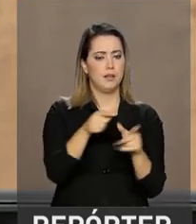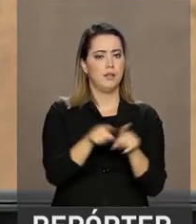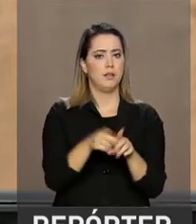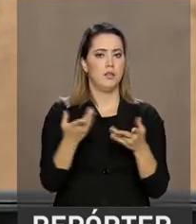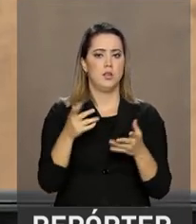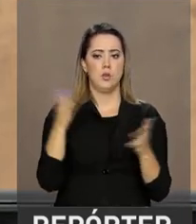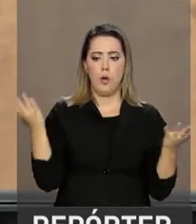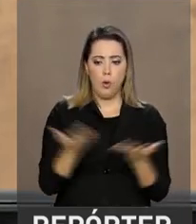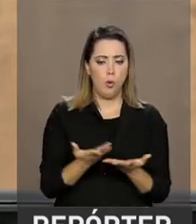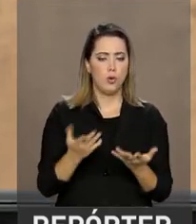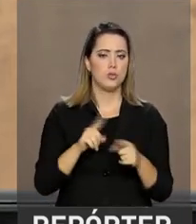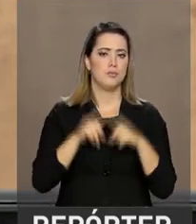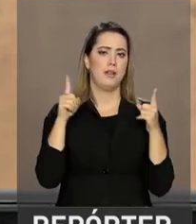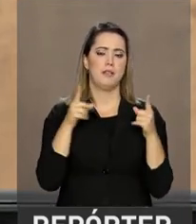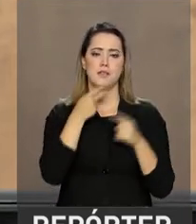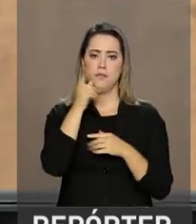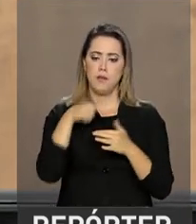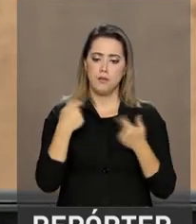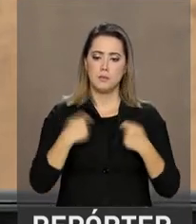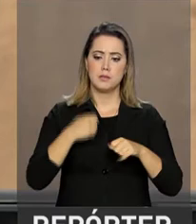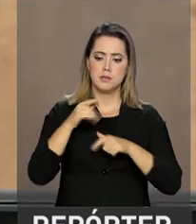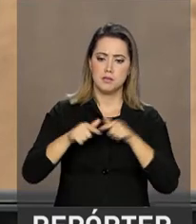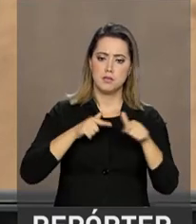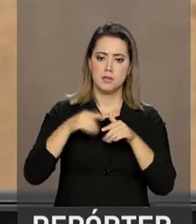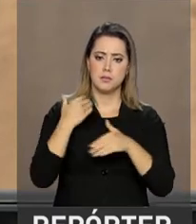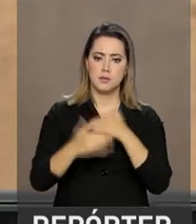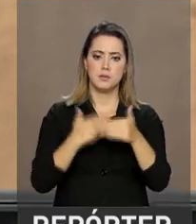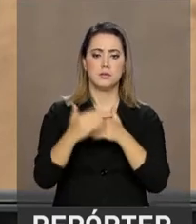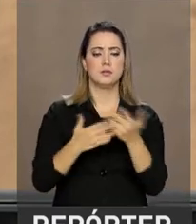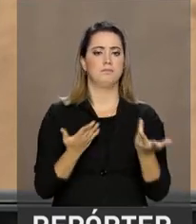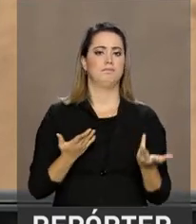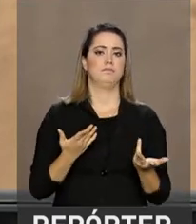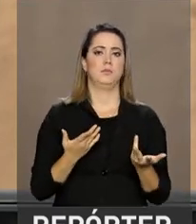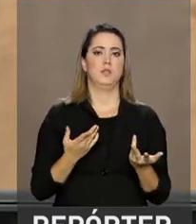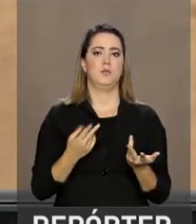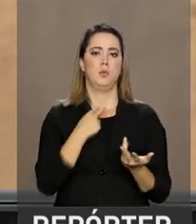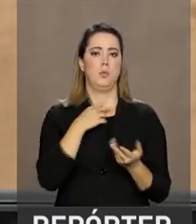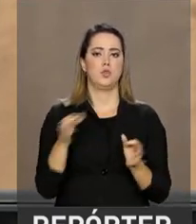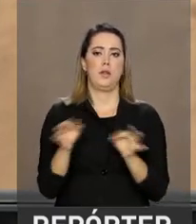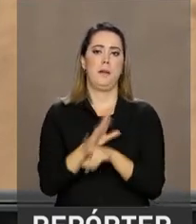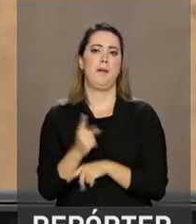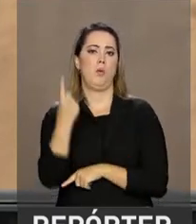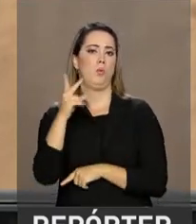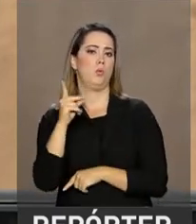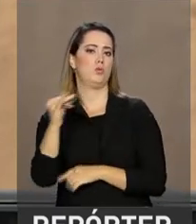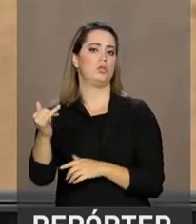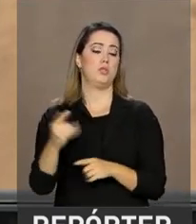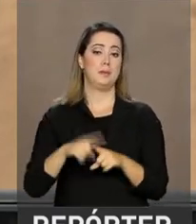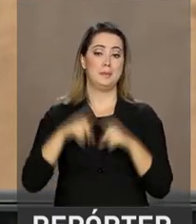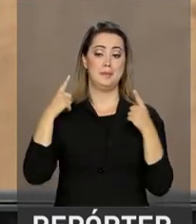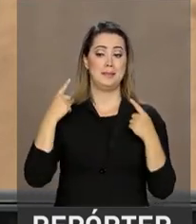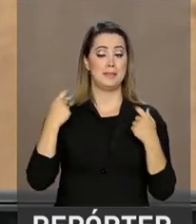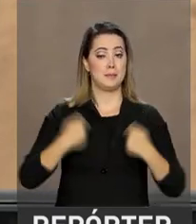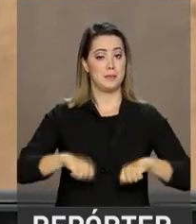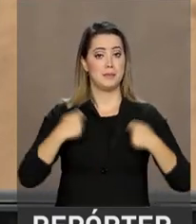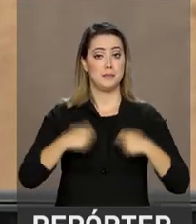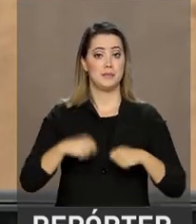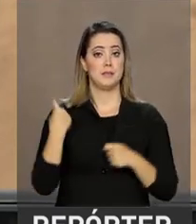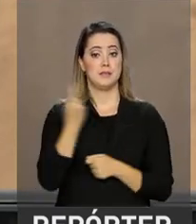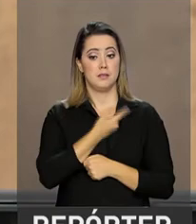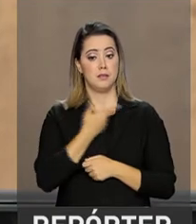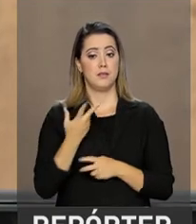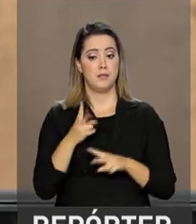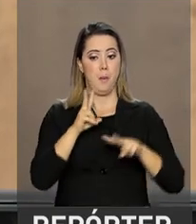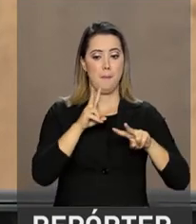nós sentarmos aqui e dizermos que o crime organizado ele acabou. Não é isso. Agora, é importante que a gente tire essas pessoas